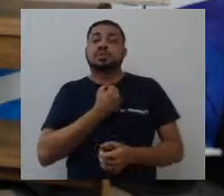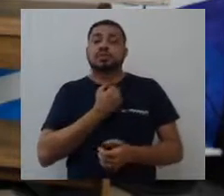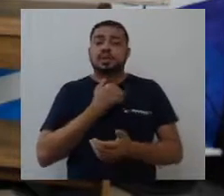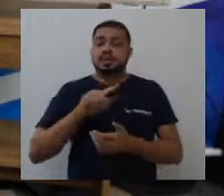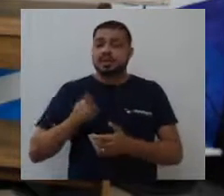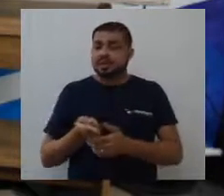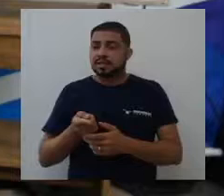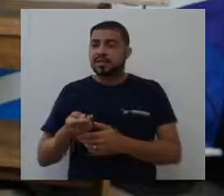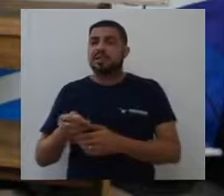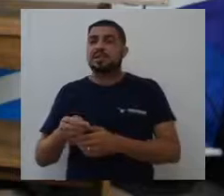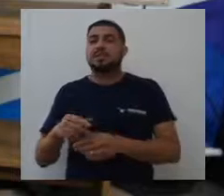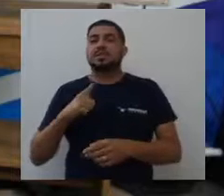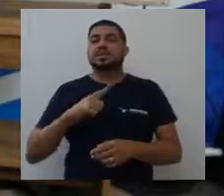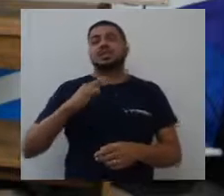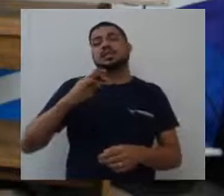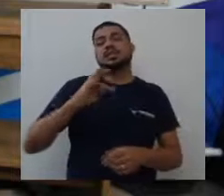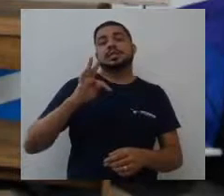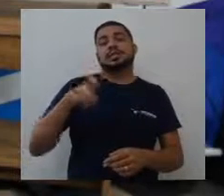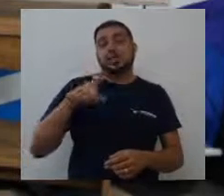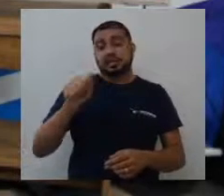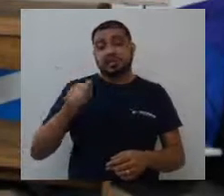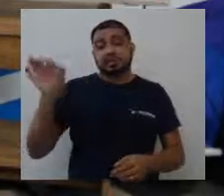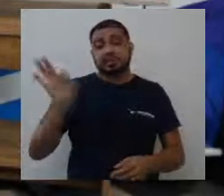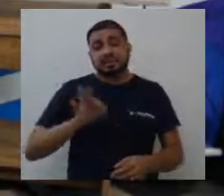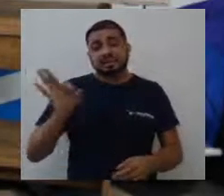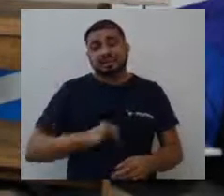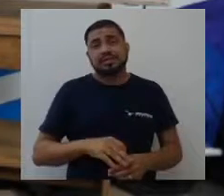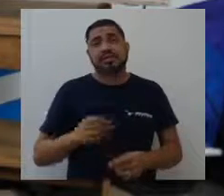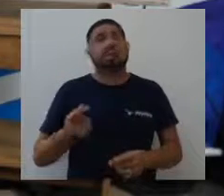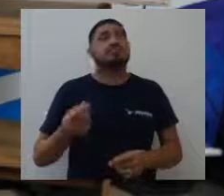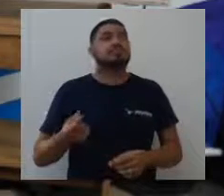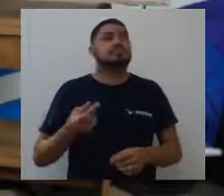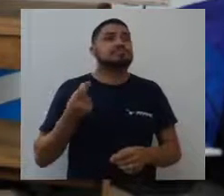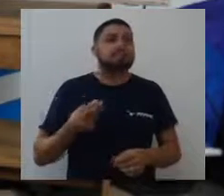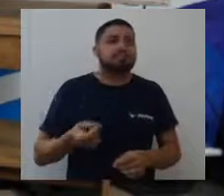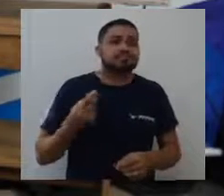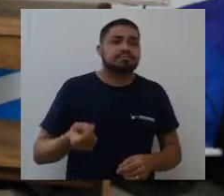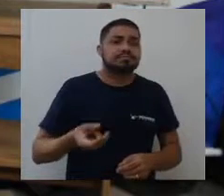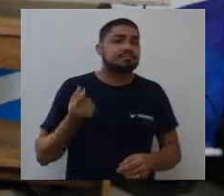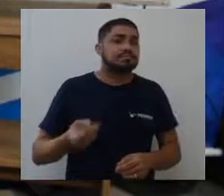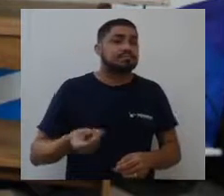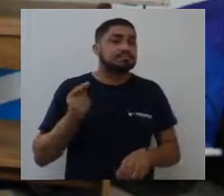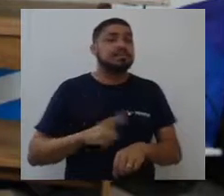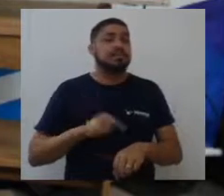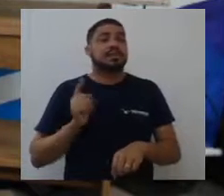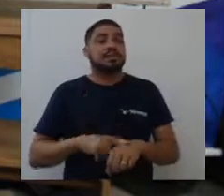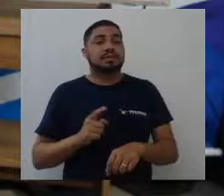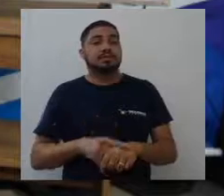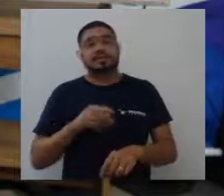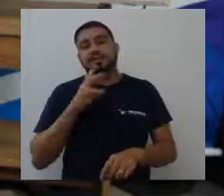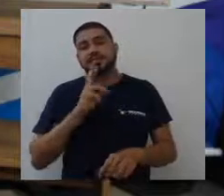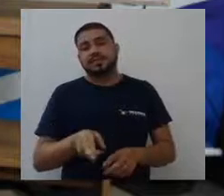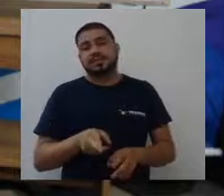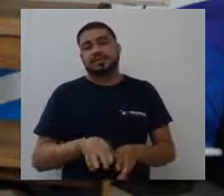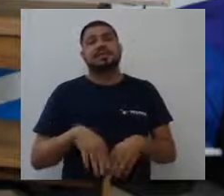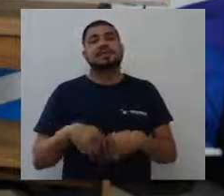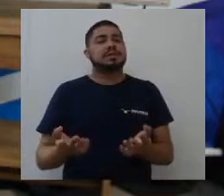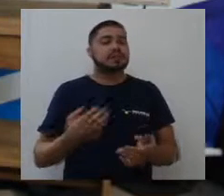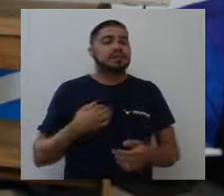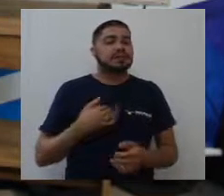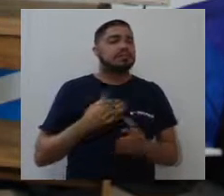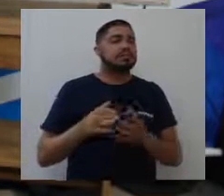a taxas de porcentagem, a gente levaria muito mais tempo para resolver o problema, tá certo? Isso é o que eu digo para você,